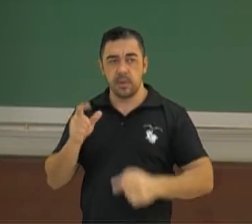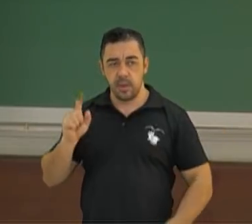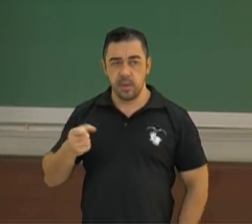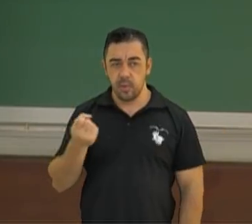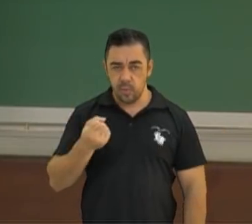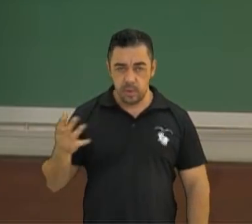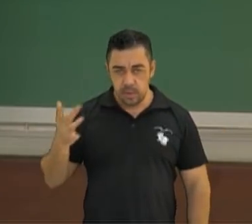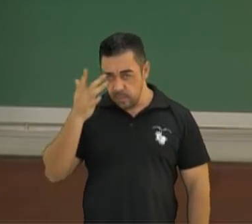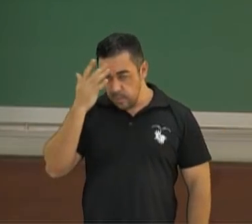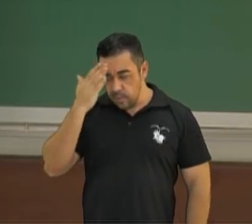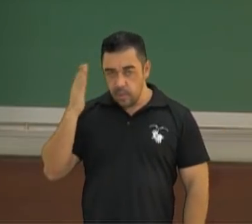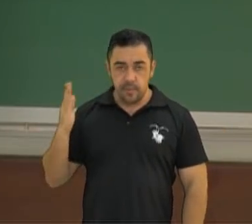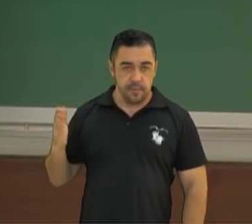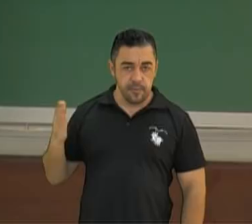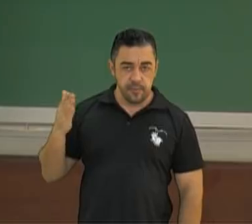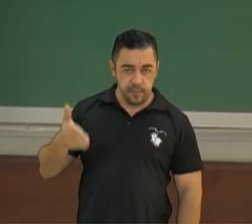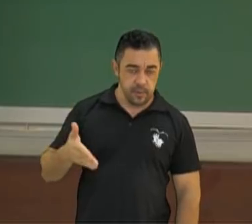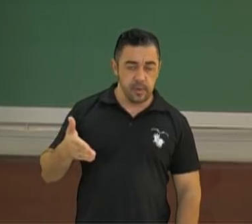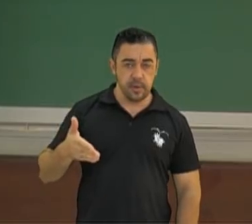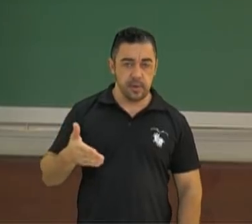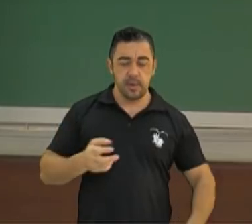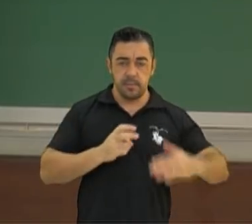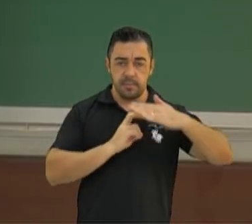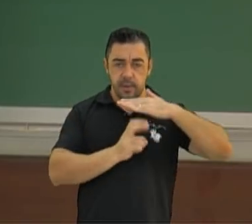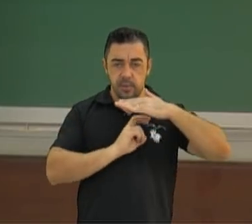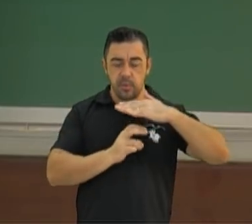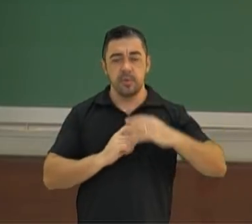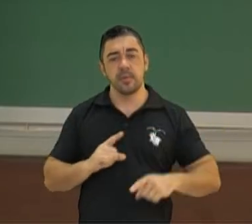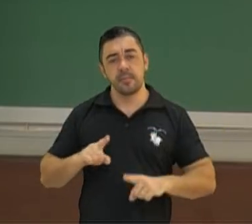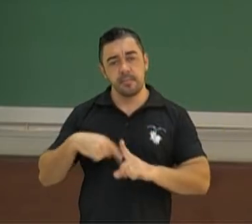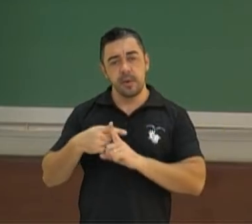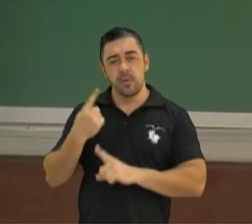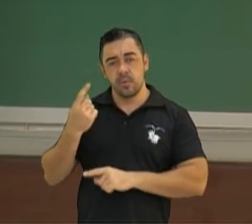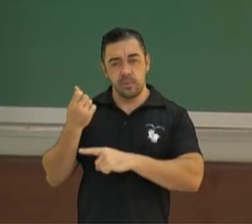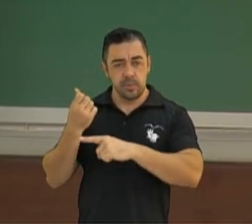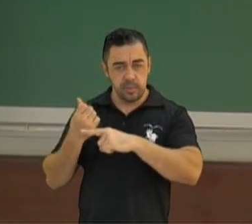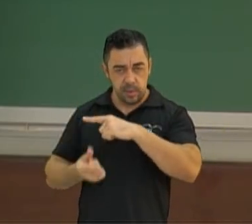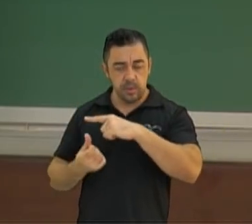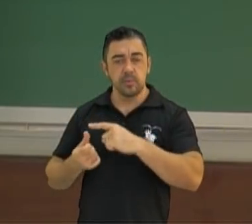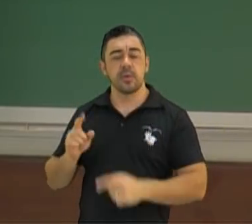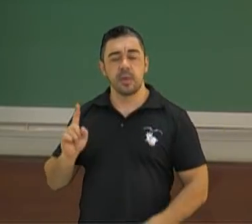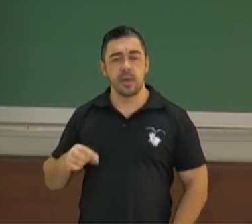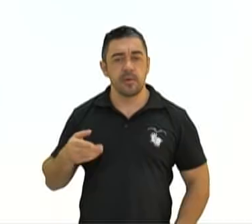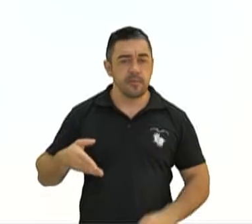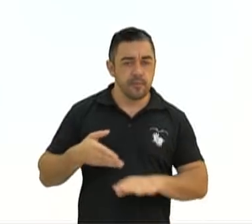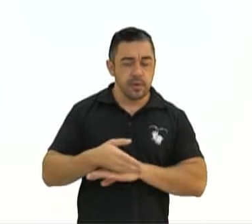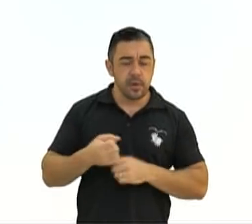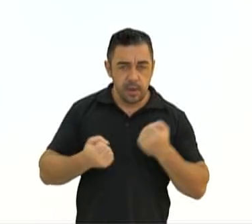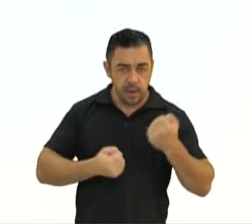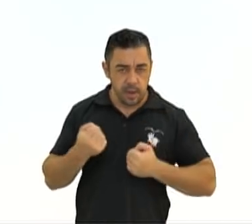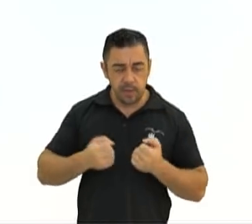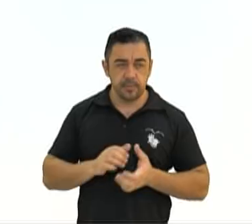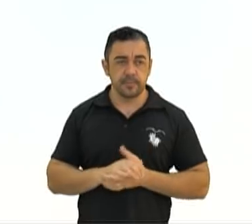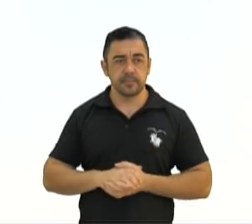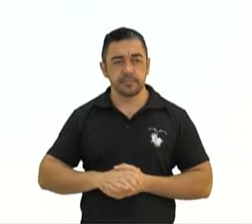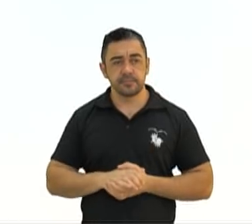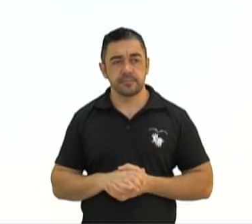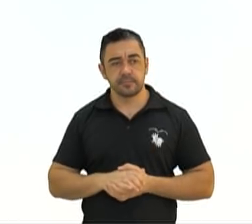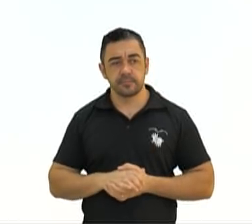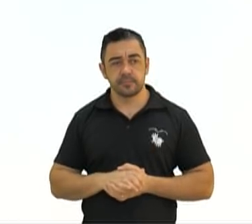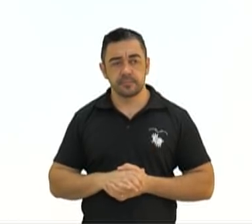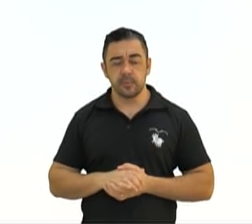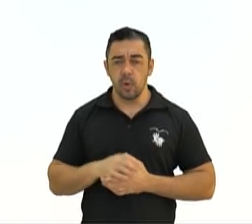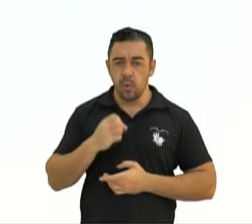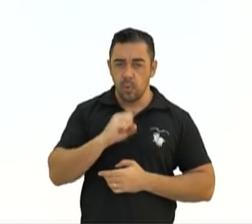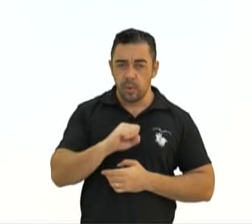quantidade de pessoas que foi de metrô, mais 1/6, que foi a quantidade de pessoas que foi de carro para esse congresso. Então,